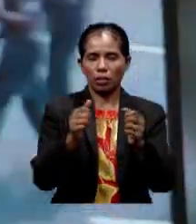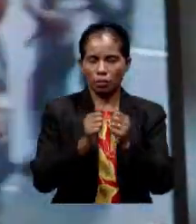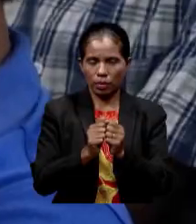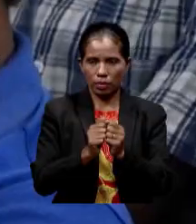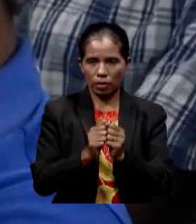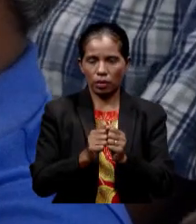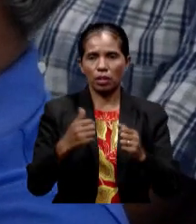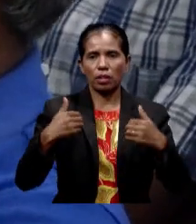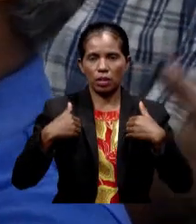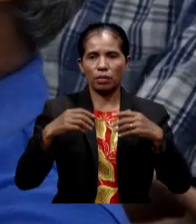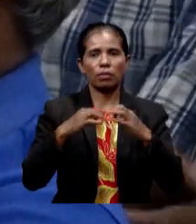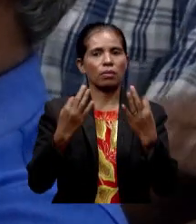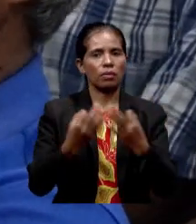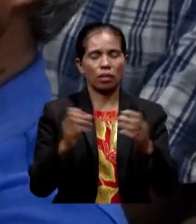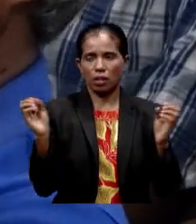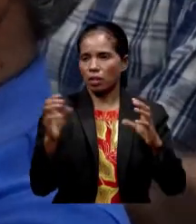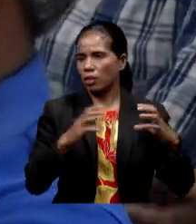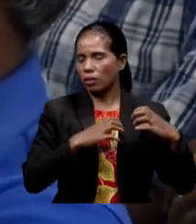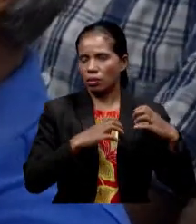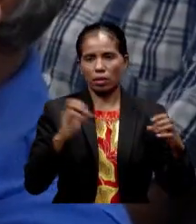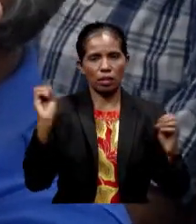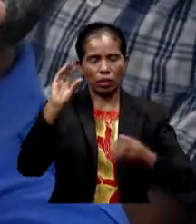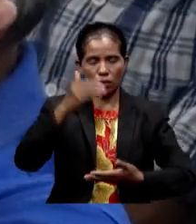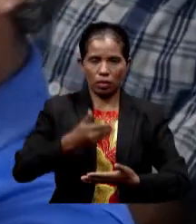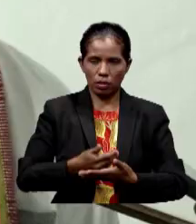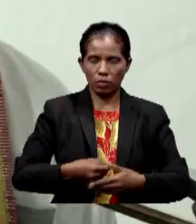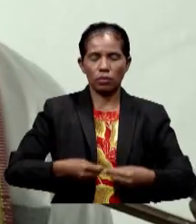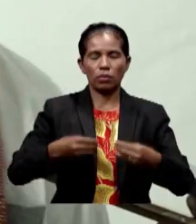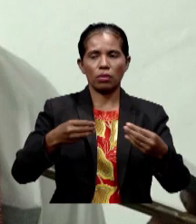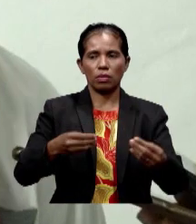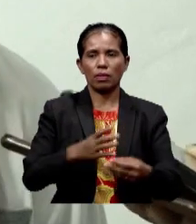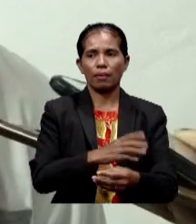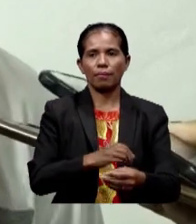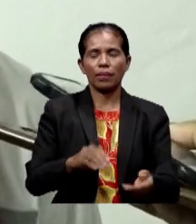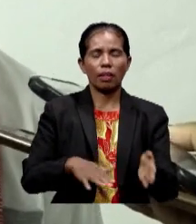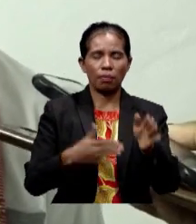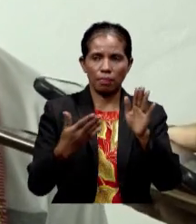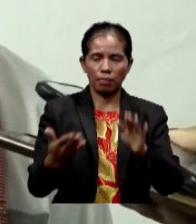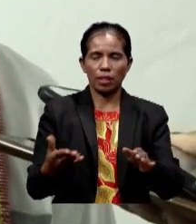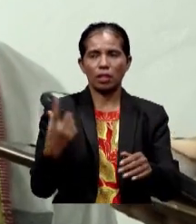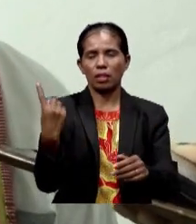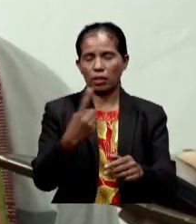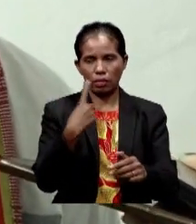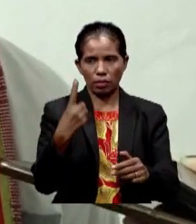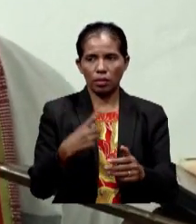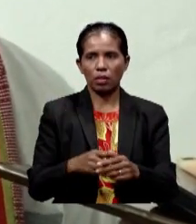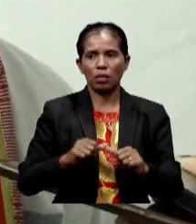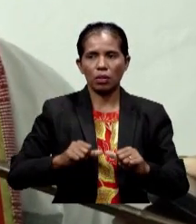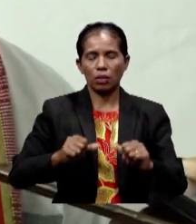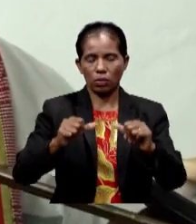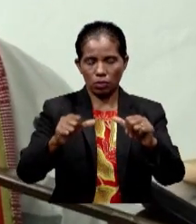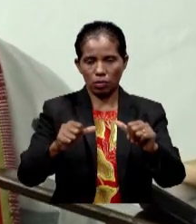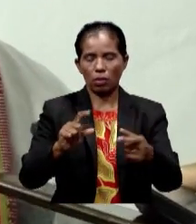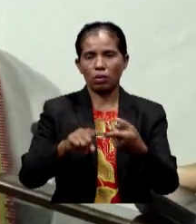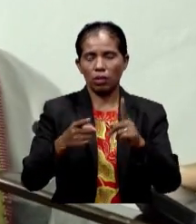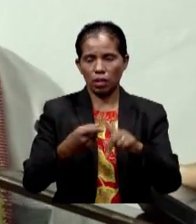iha família sein iha doben sein iha uan sira fo on ba raide ne mate resto tem que manter na patin continua colega ser ne